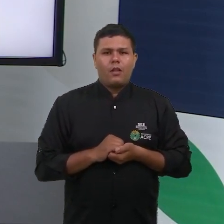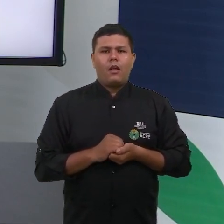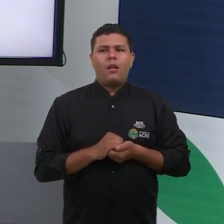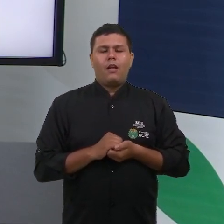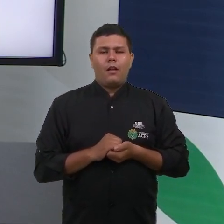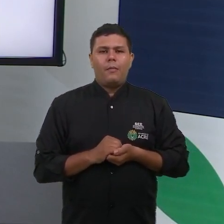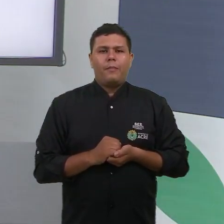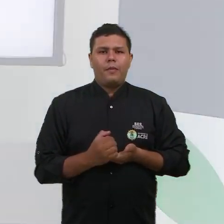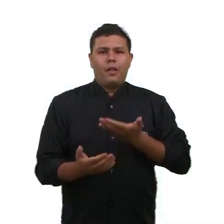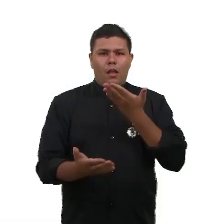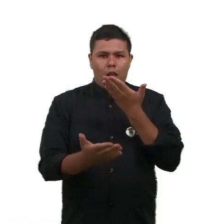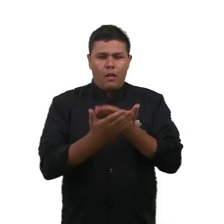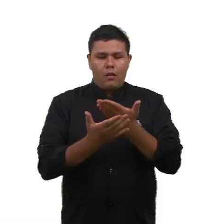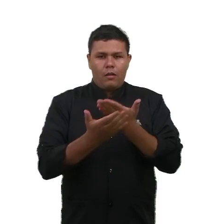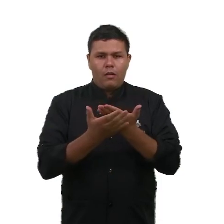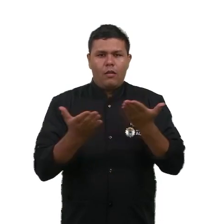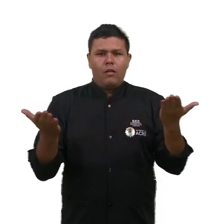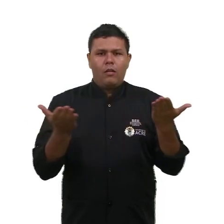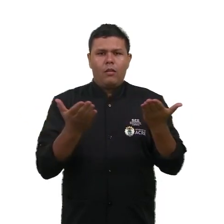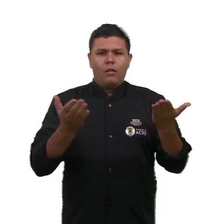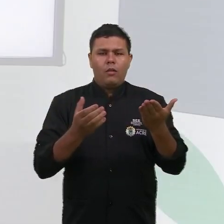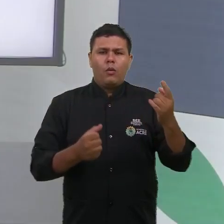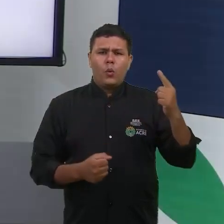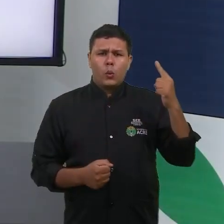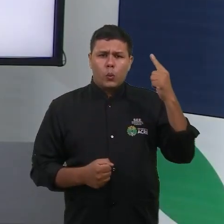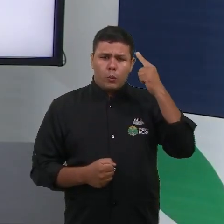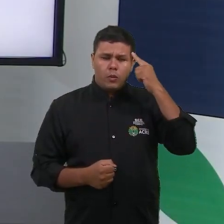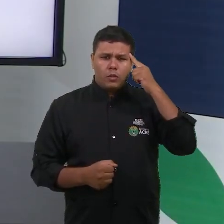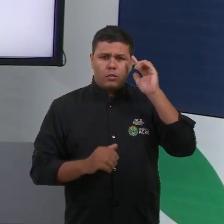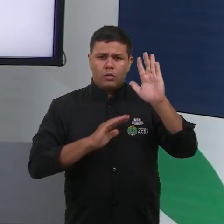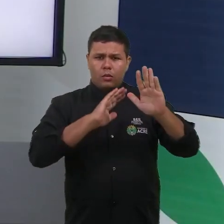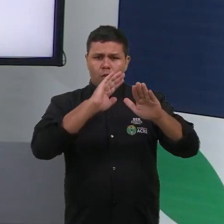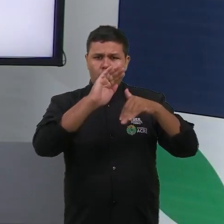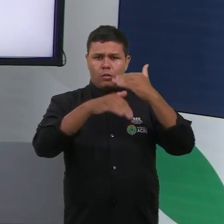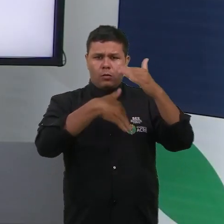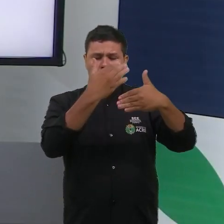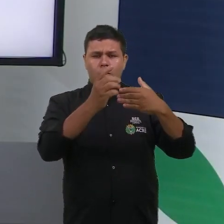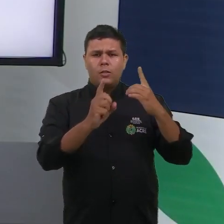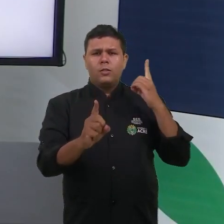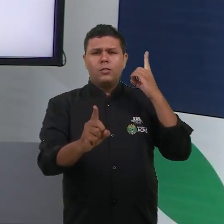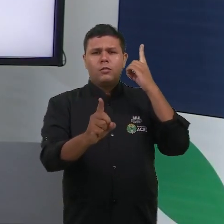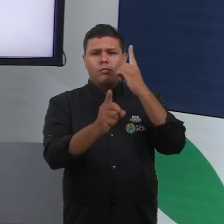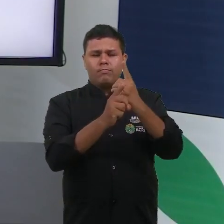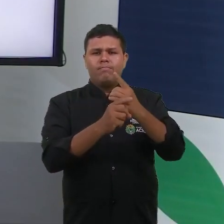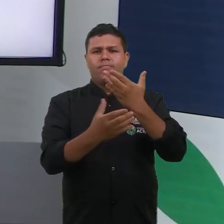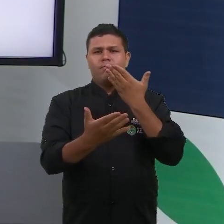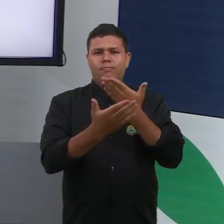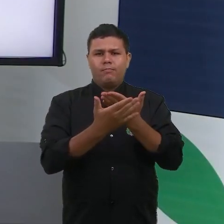foi sobre o pensamento evolucionista. Então, a gente se encontra na próxima aula. E tchau, tchau.